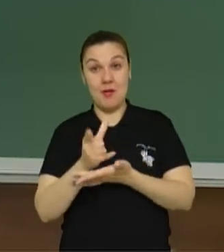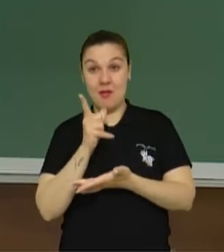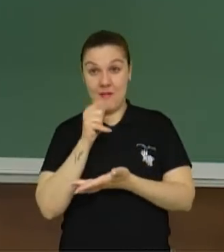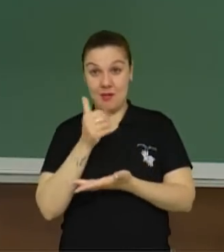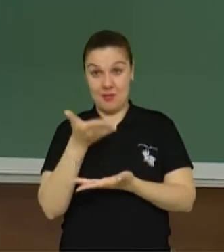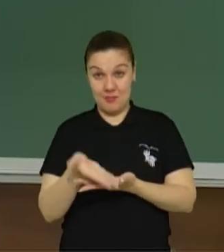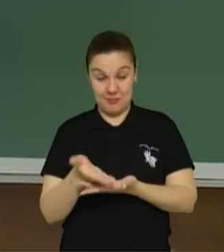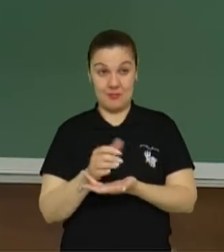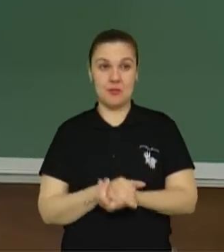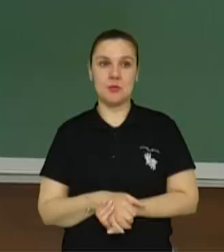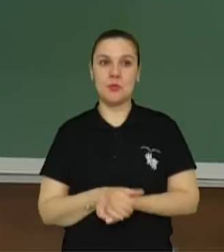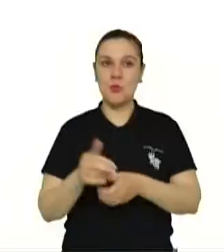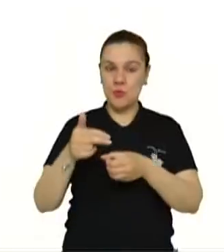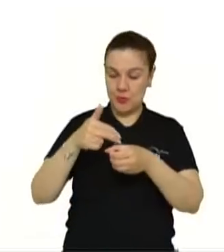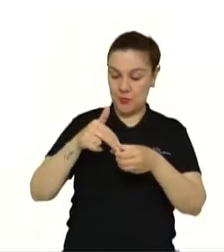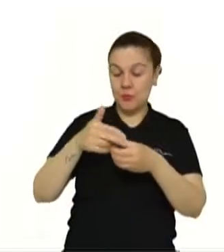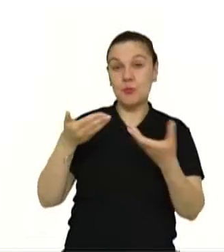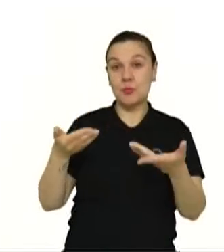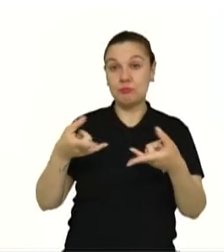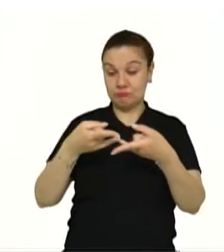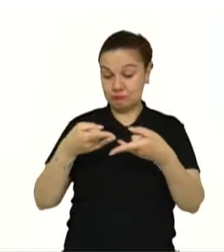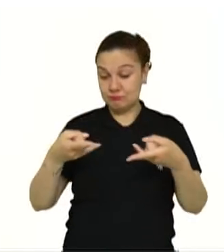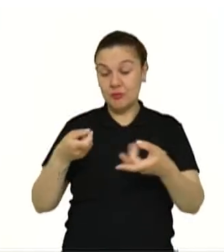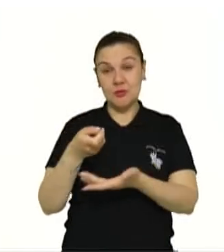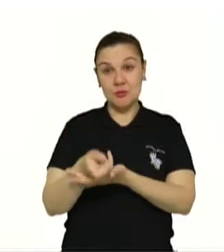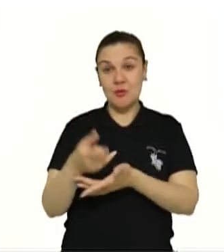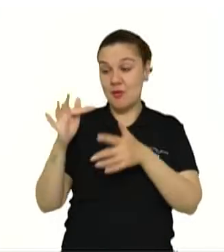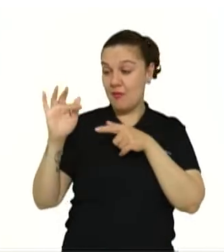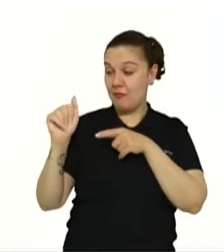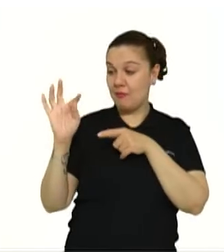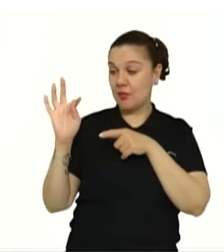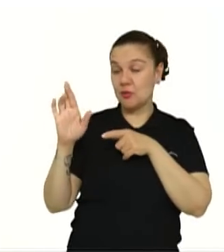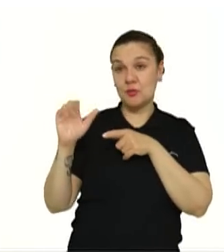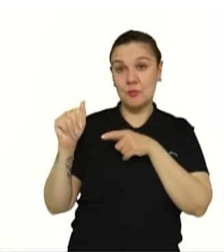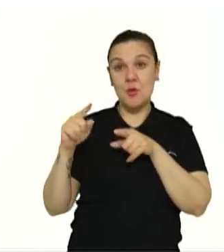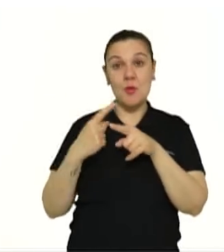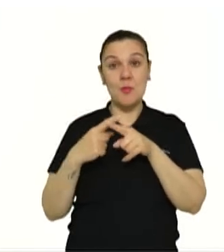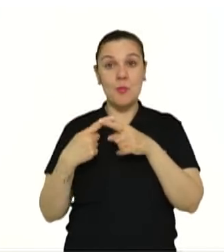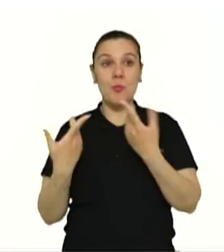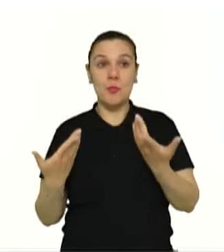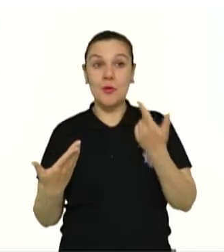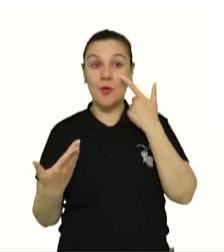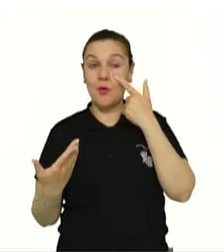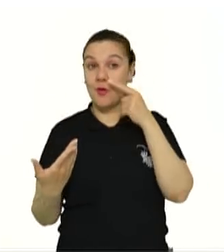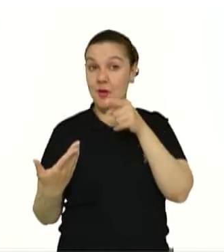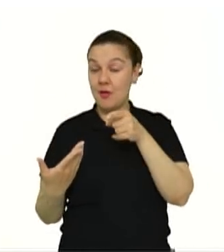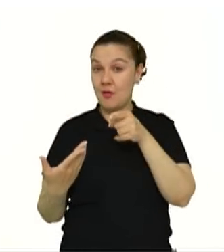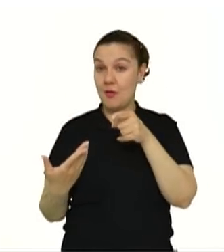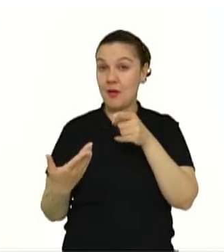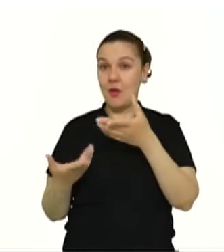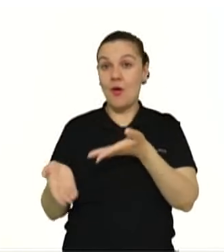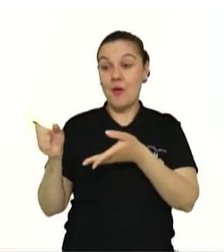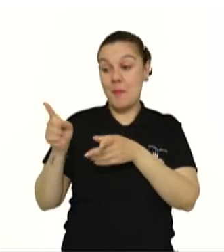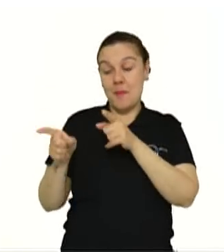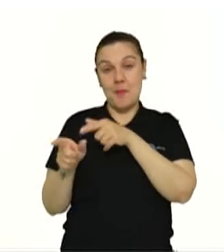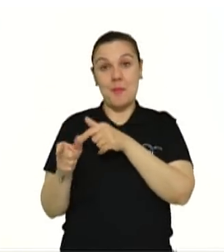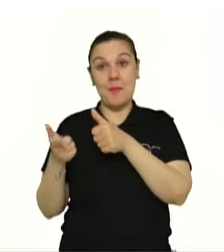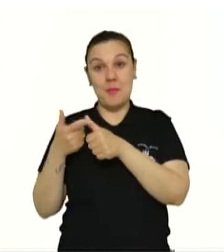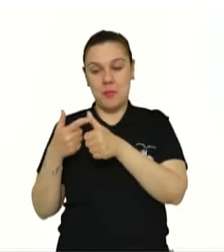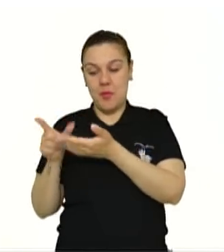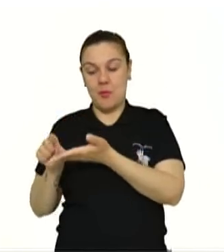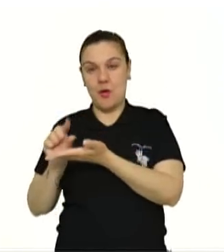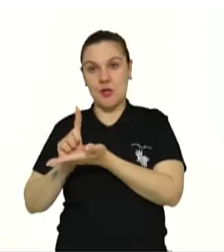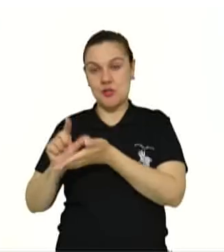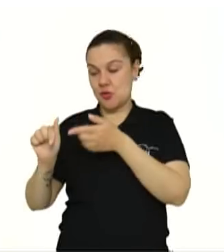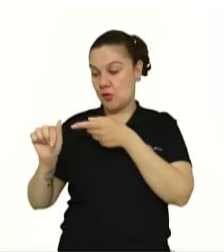água. E o núcleo do sujeito é faturas. Por que faturas? Porque observe que faturas vem após o